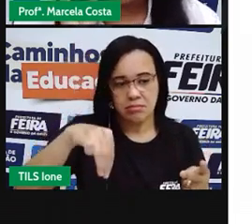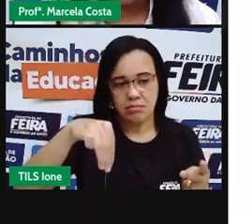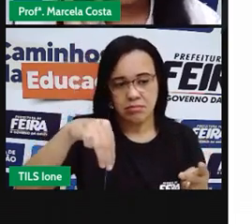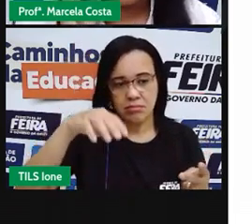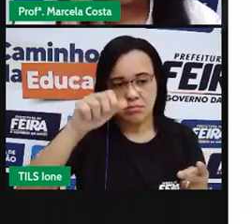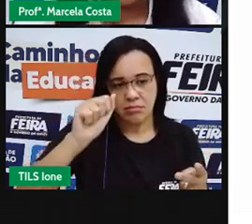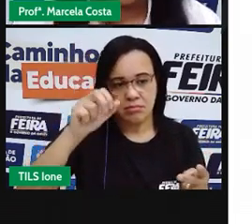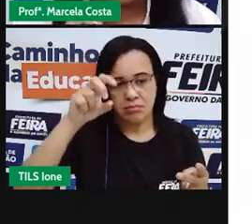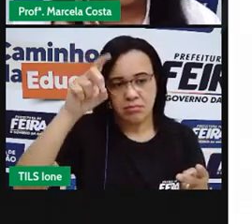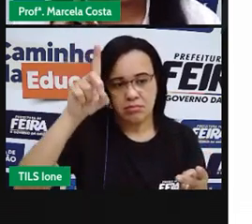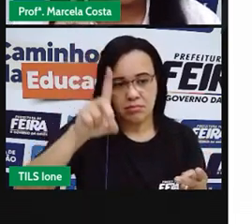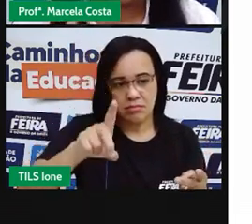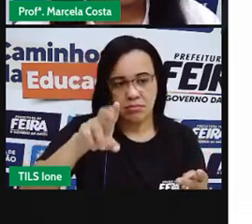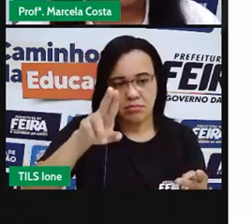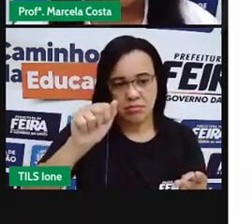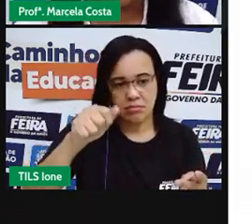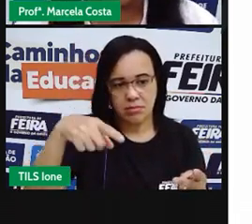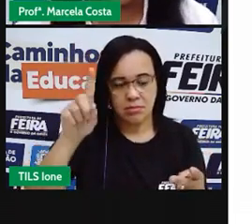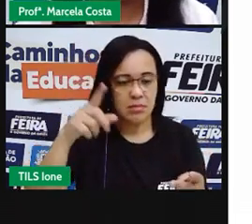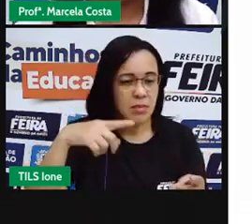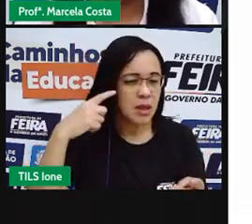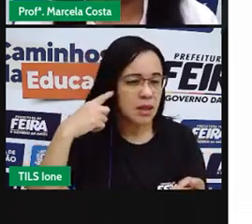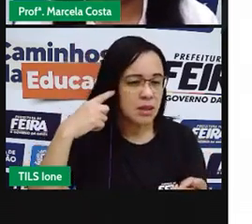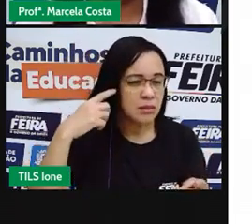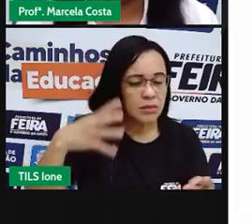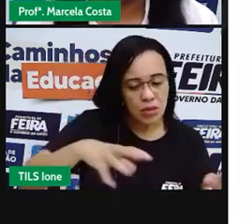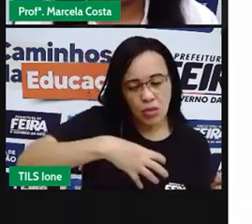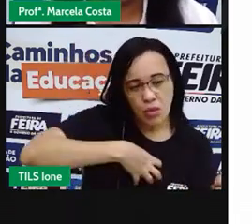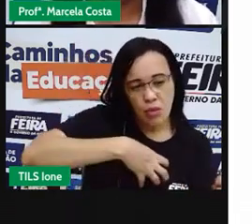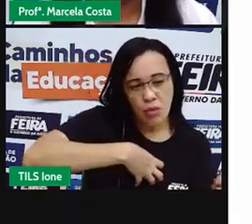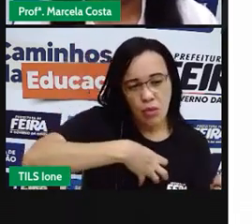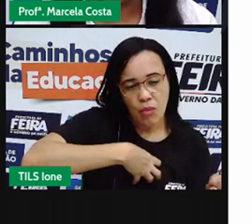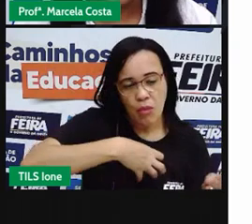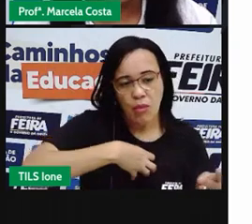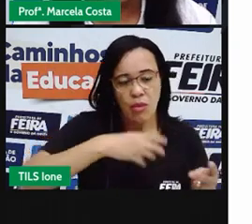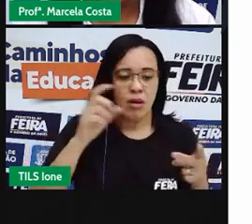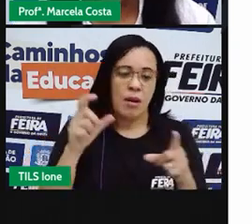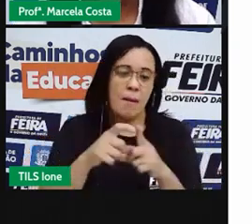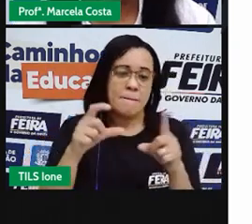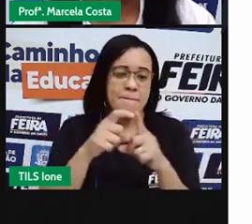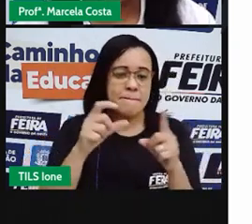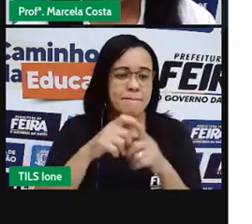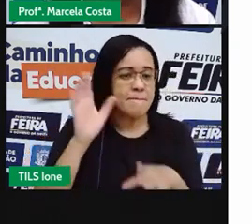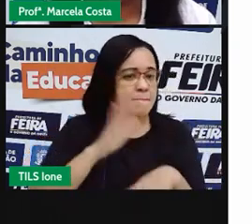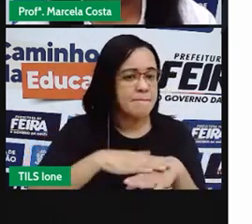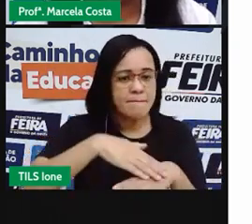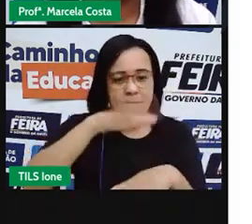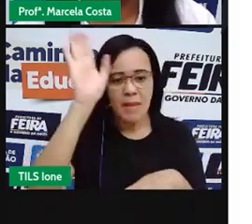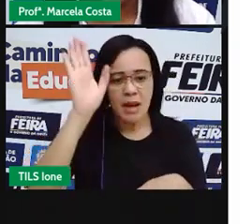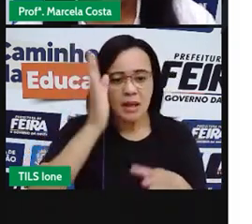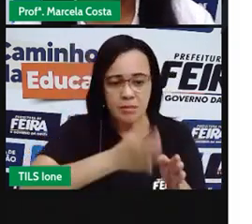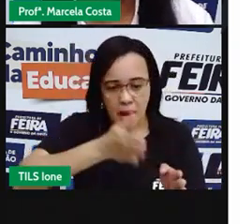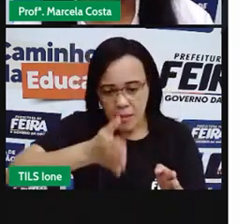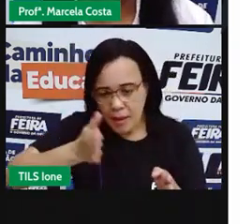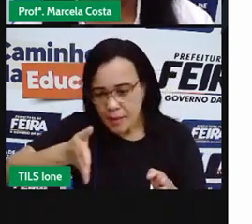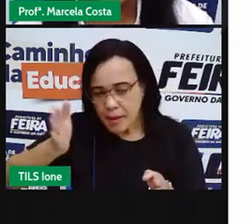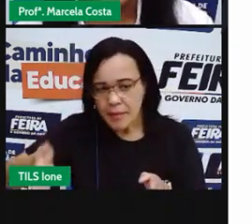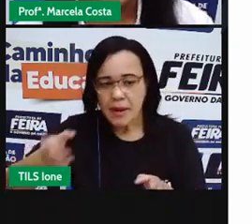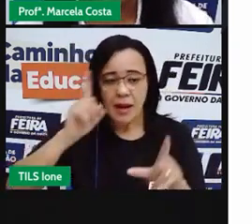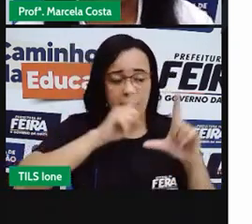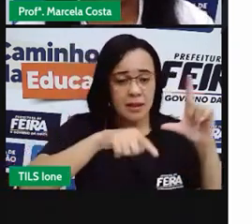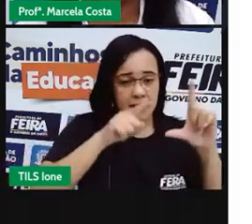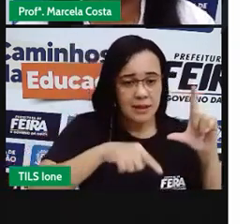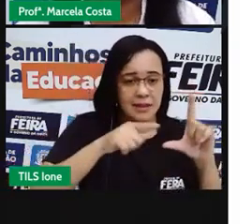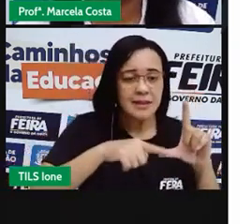você consegue perceber pelo som qual é a palavra que tem mais sílabas, mais